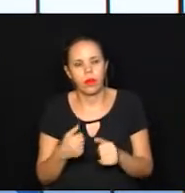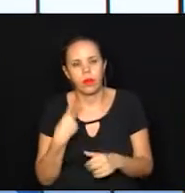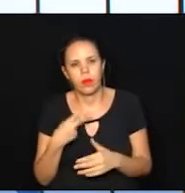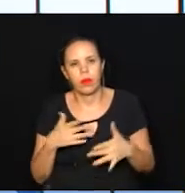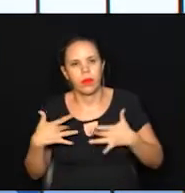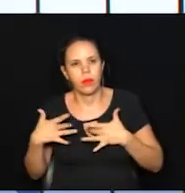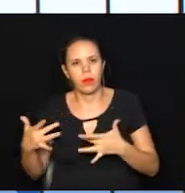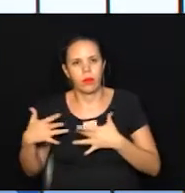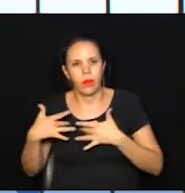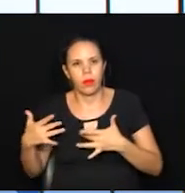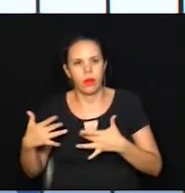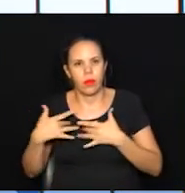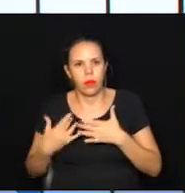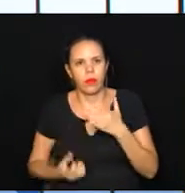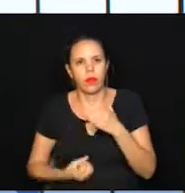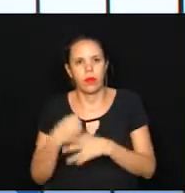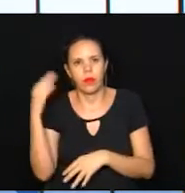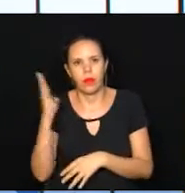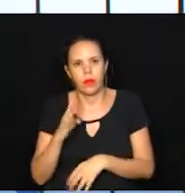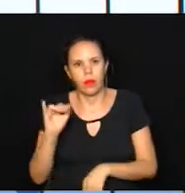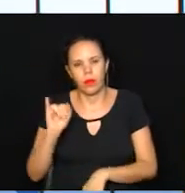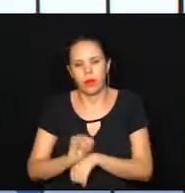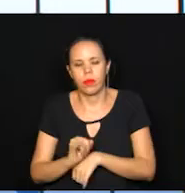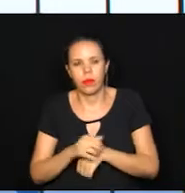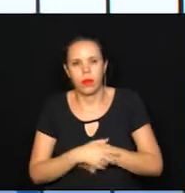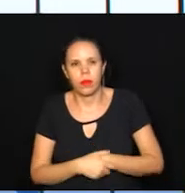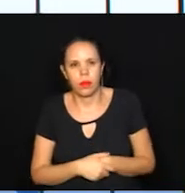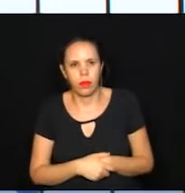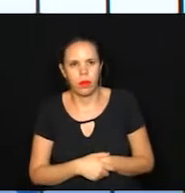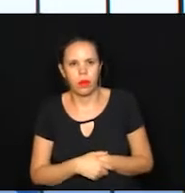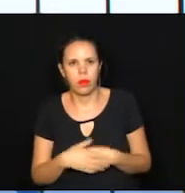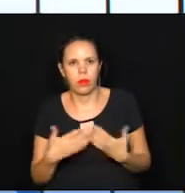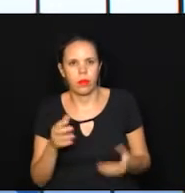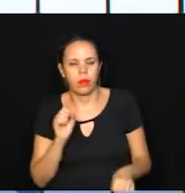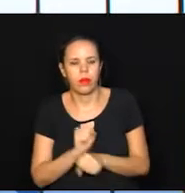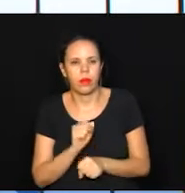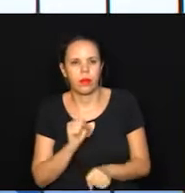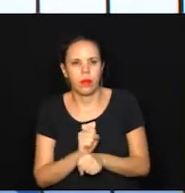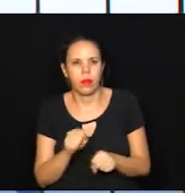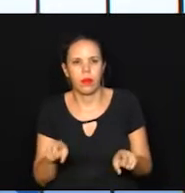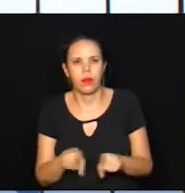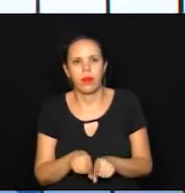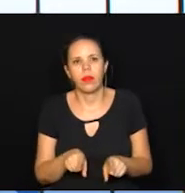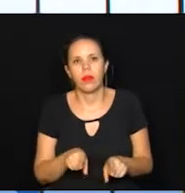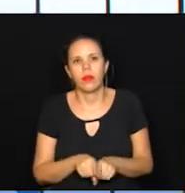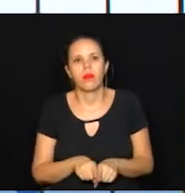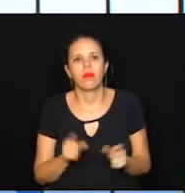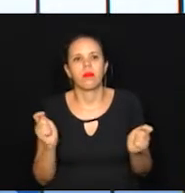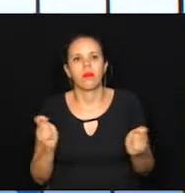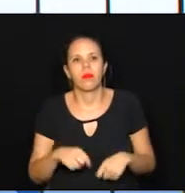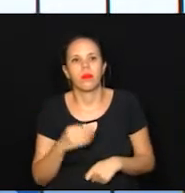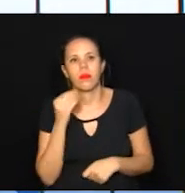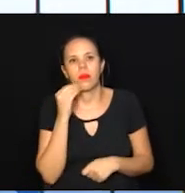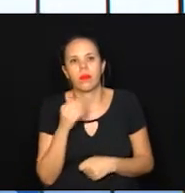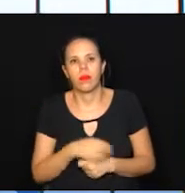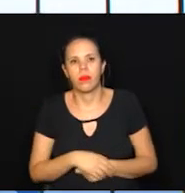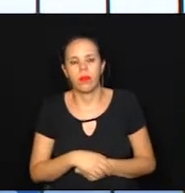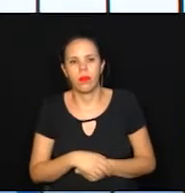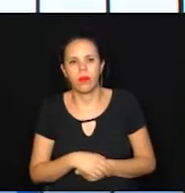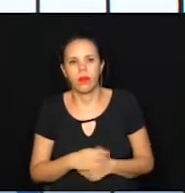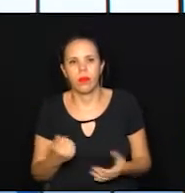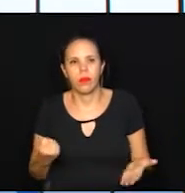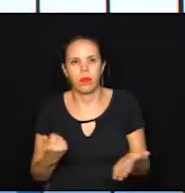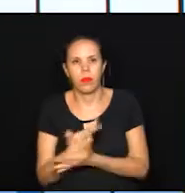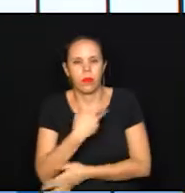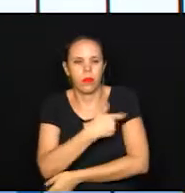doações advindas de fontes nacionais e internacionais. Então, a gente aguarda também essa possibilidade da compra